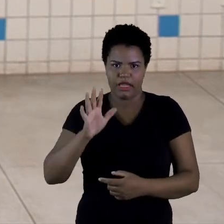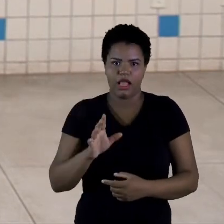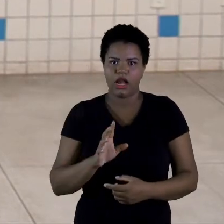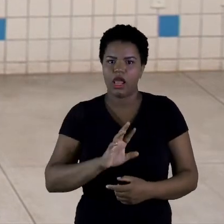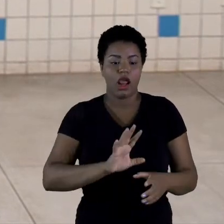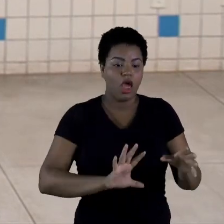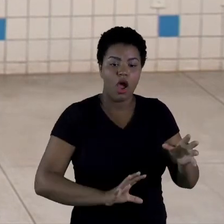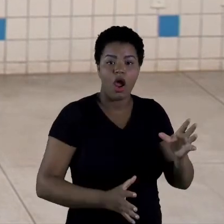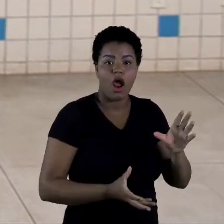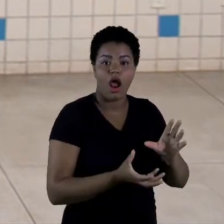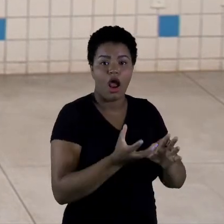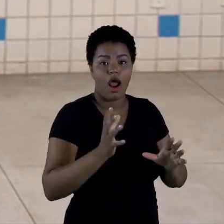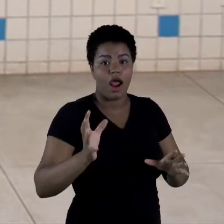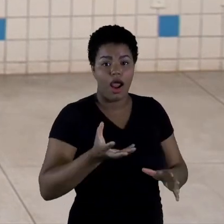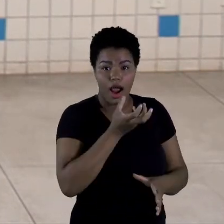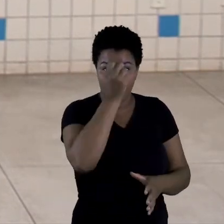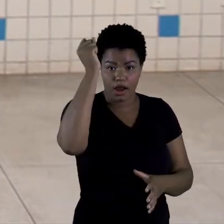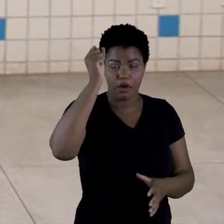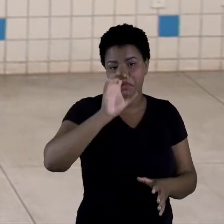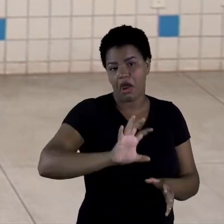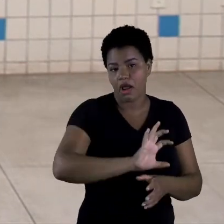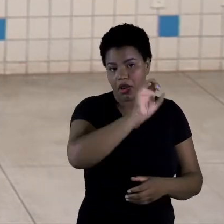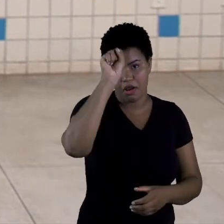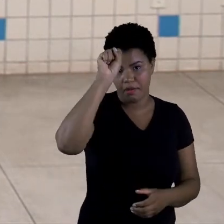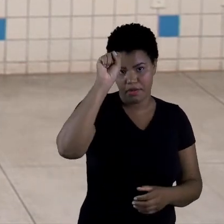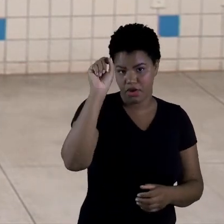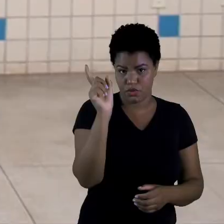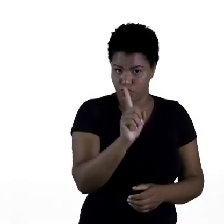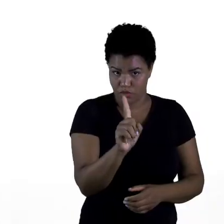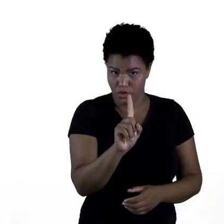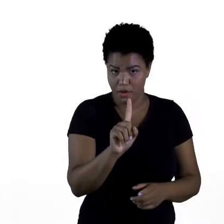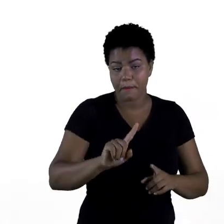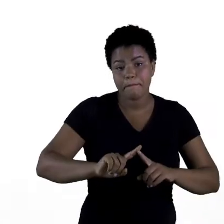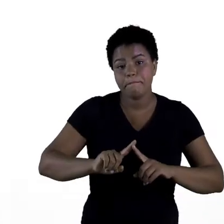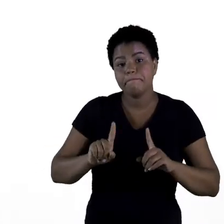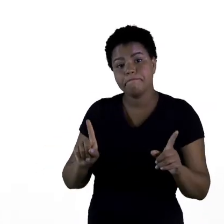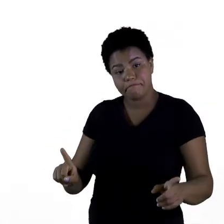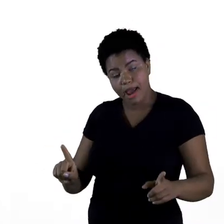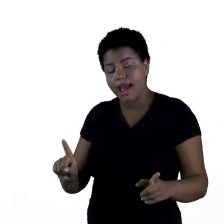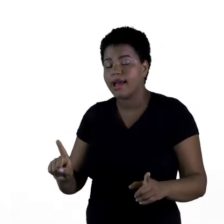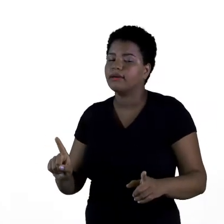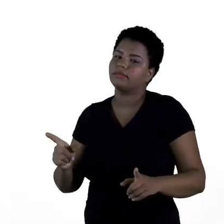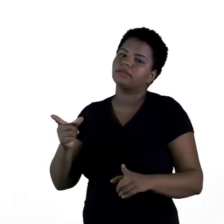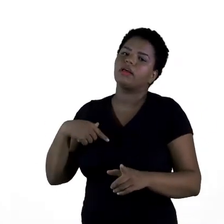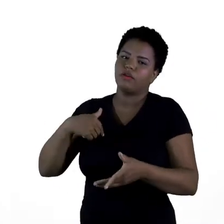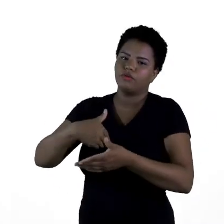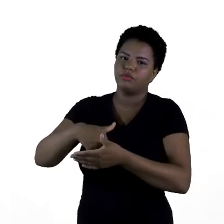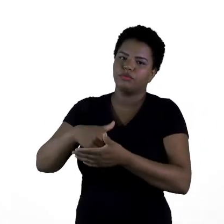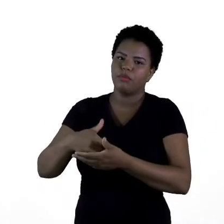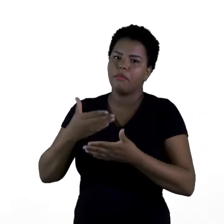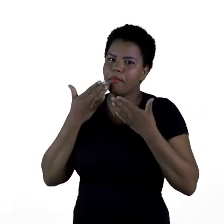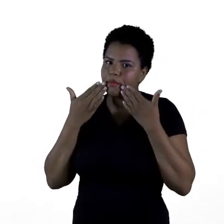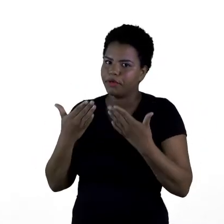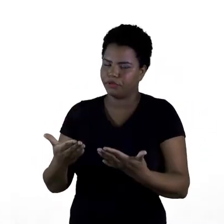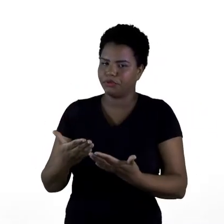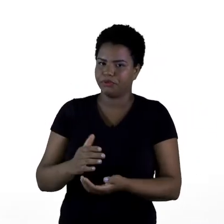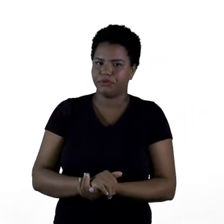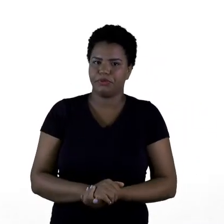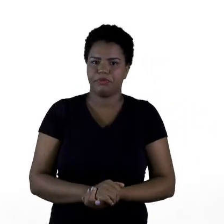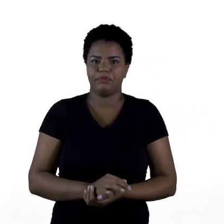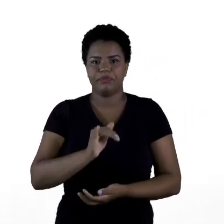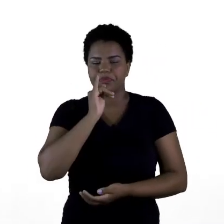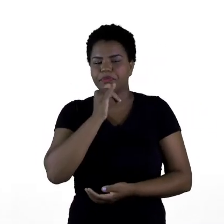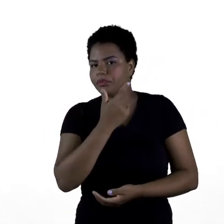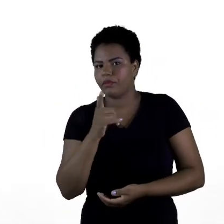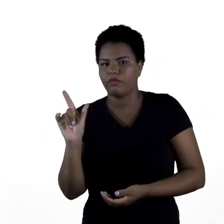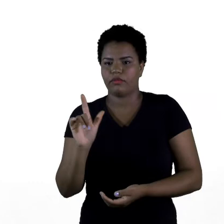Então, essa palavrinha, essa conjunção adversativa. Vamos mais um exemplo. Correu muito,